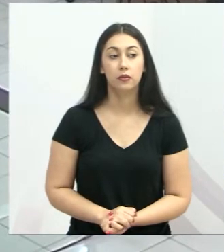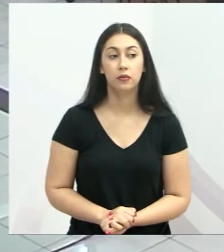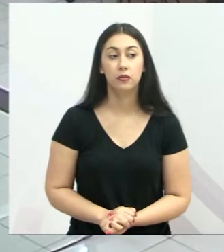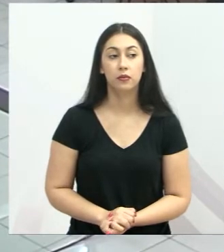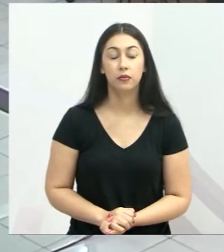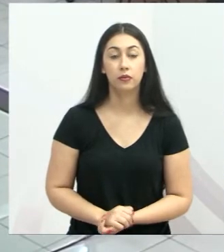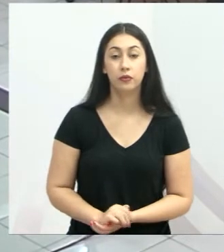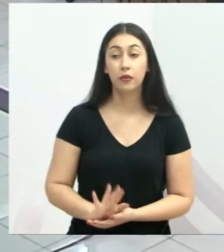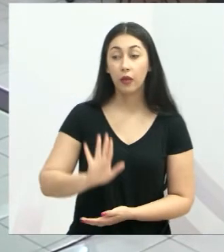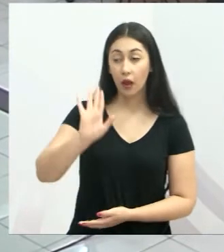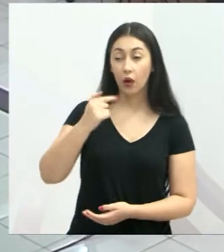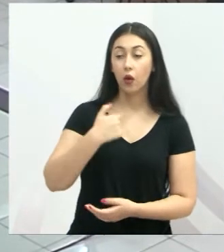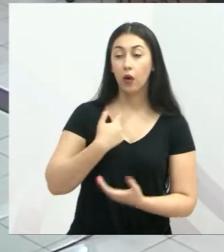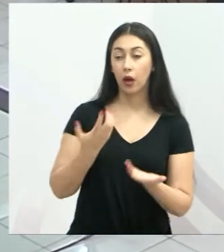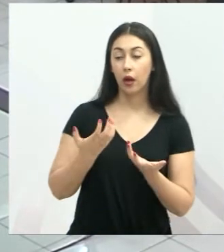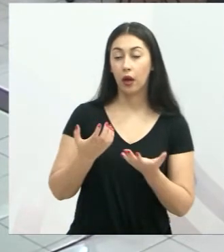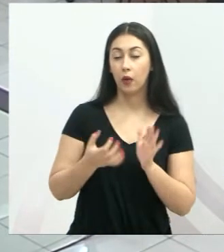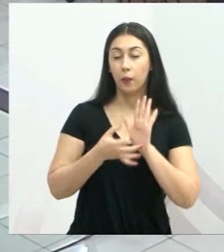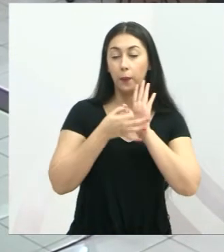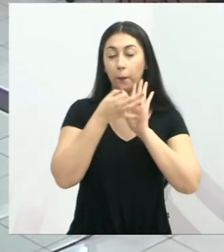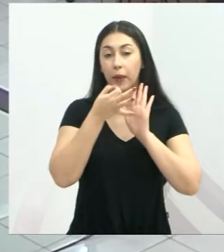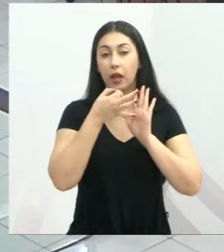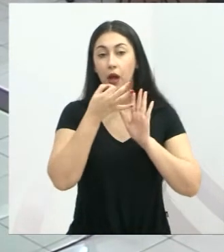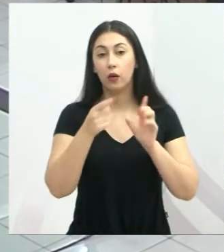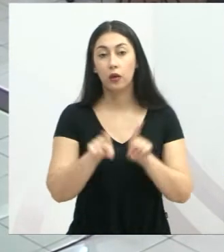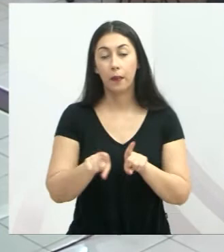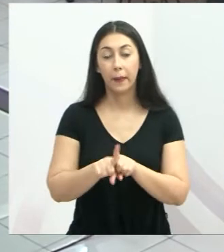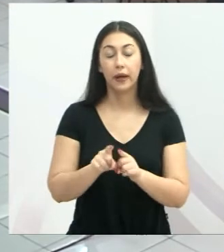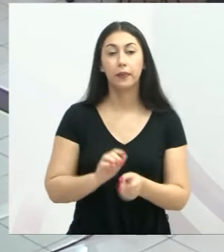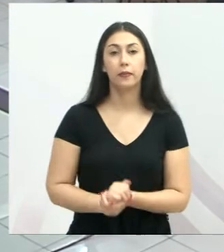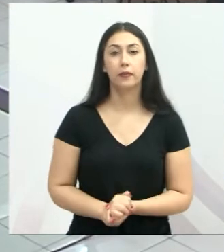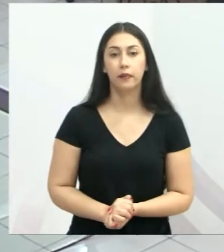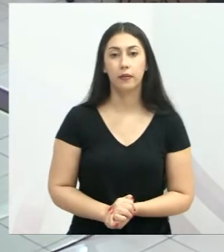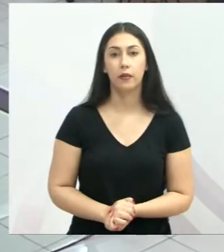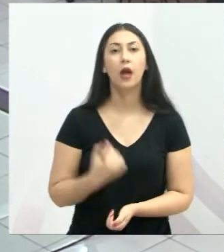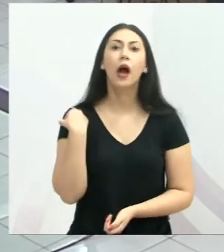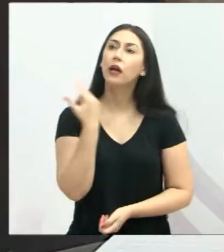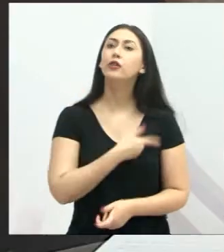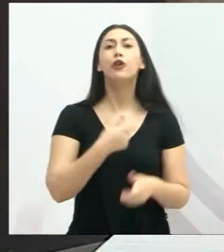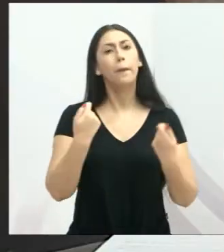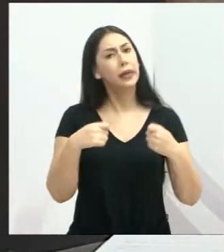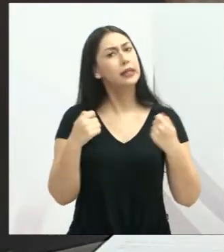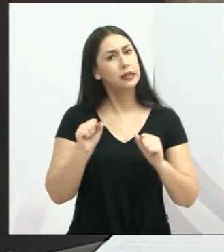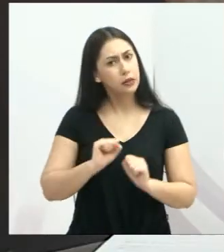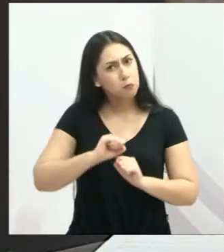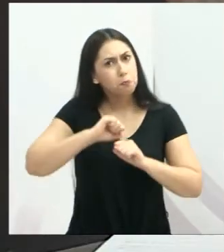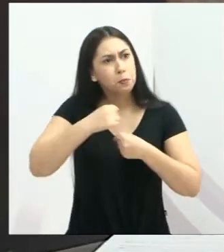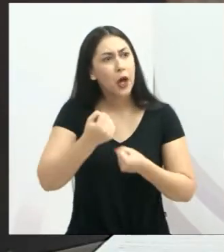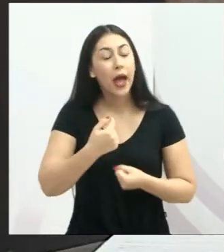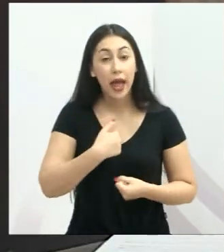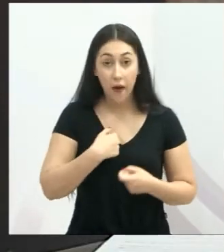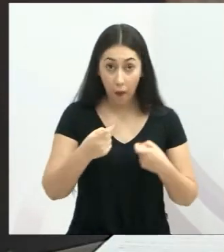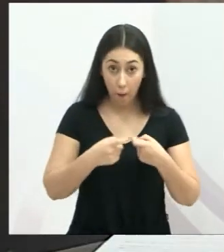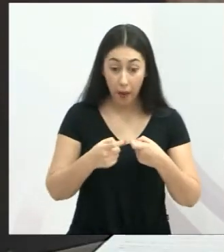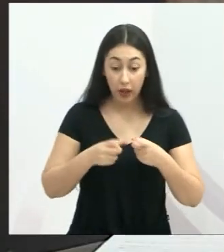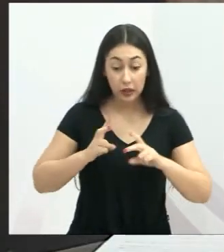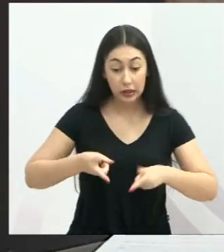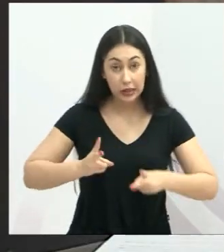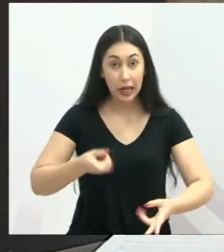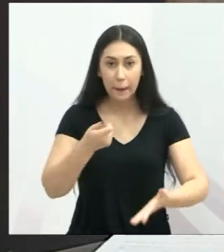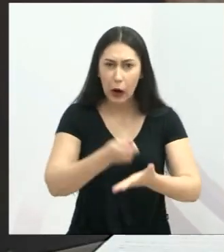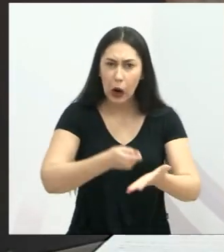Senhor presidente, também quero contribuir e dizer que isso tem que ser uma bandeira nossa. Eu, como médico, venho cobrando há muito tempo. Nós